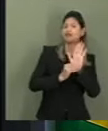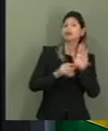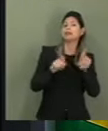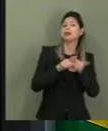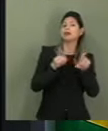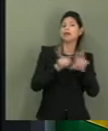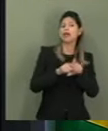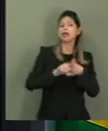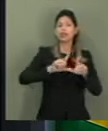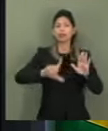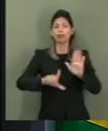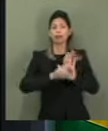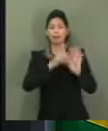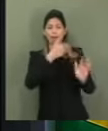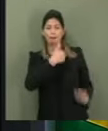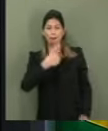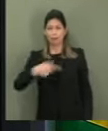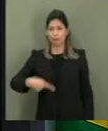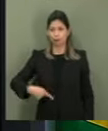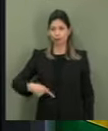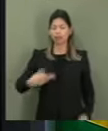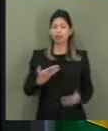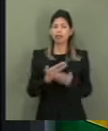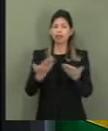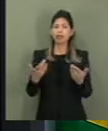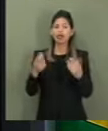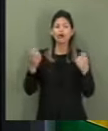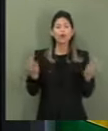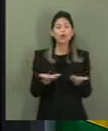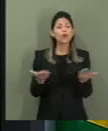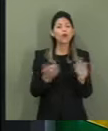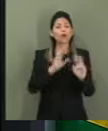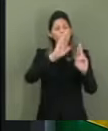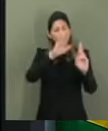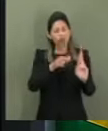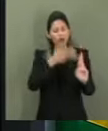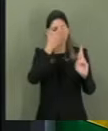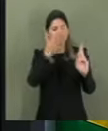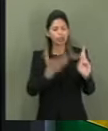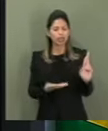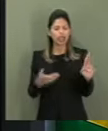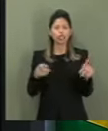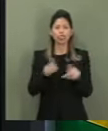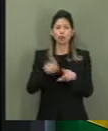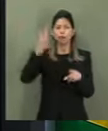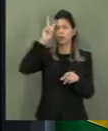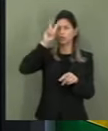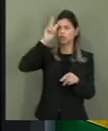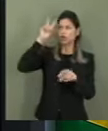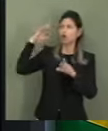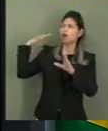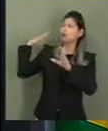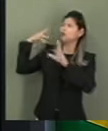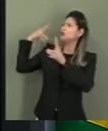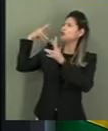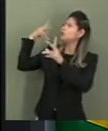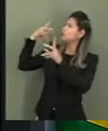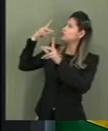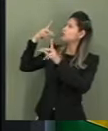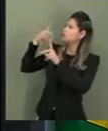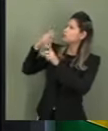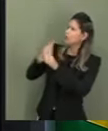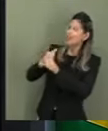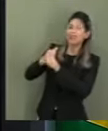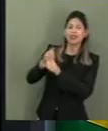República, é muito mais que uma homenagem, é um reconhecimento histórico, é resgatá-los, enfim, para a